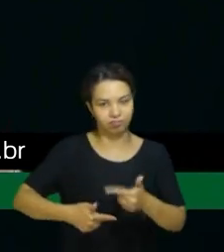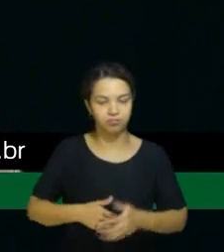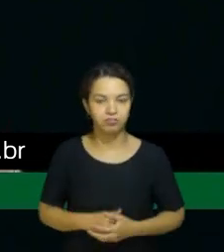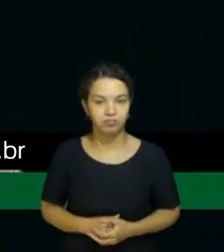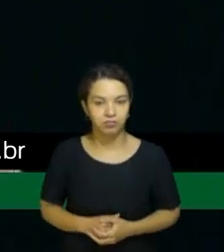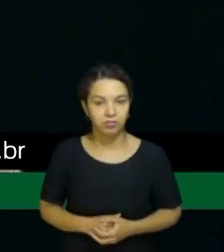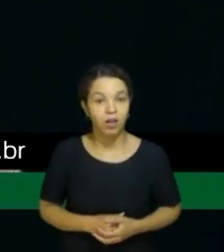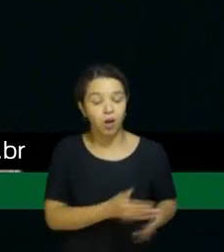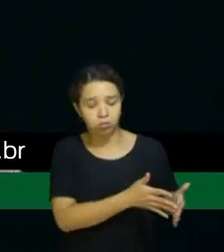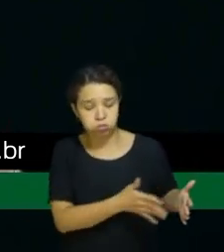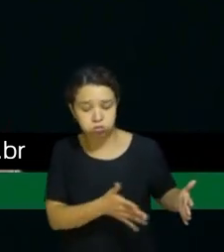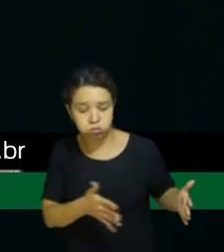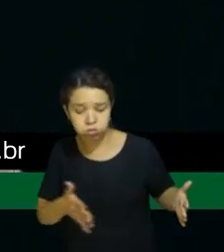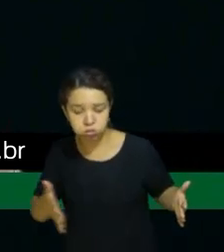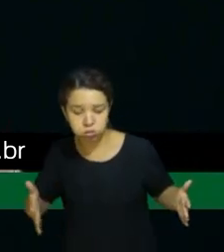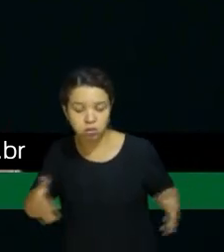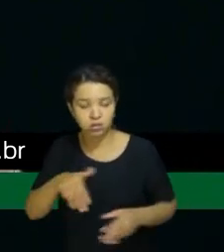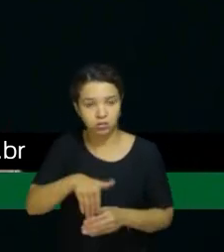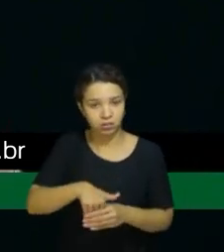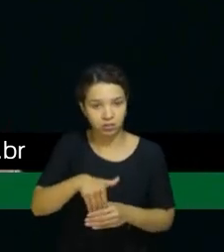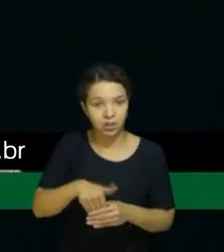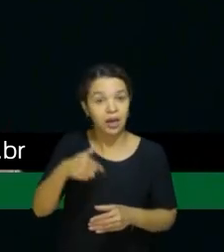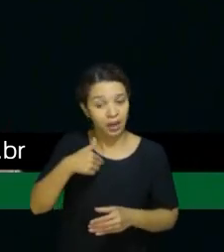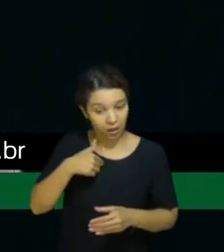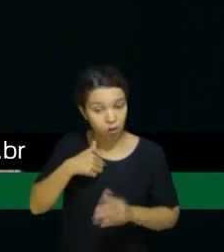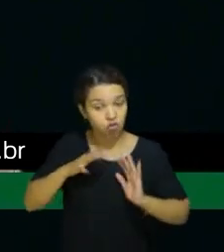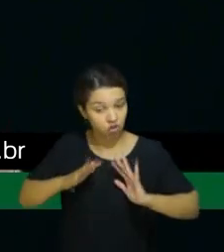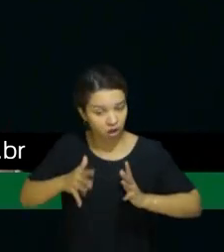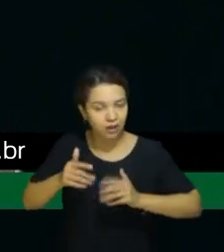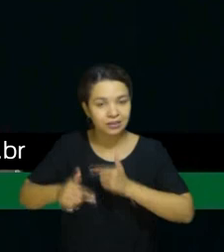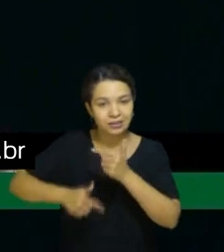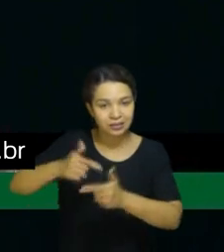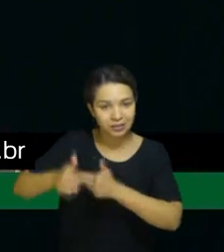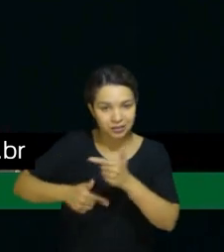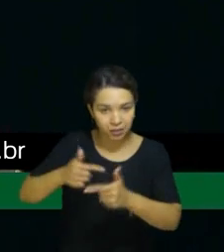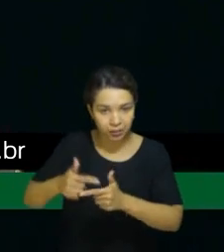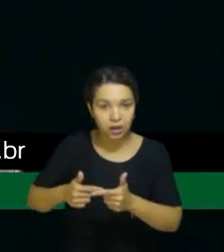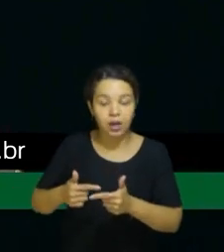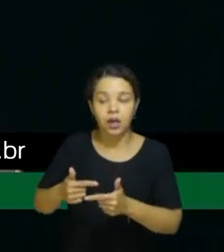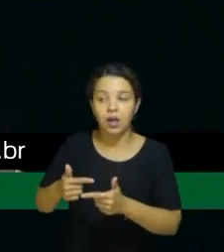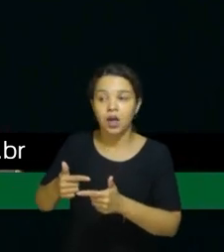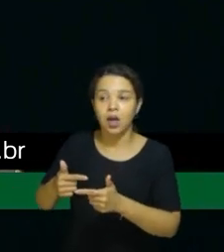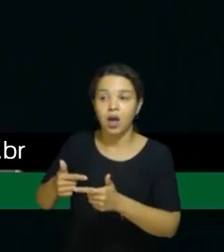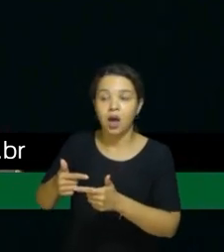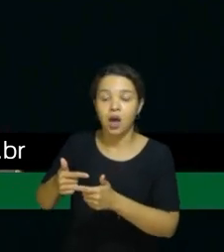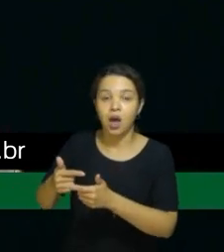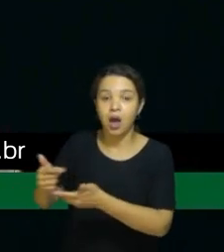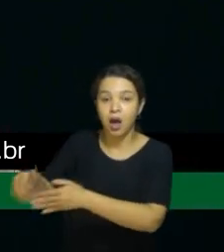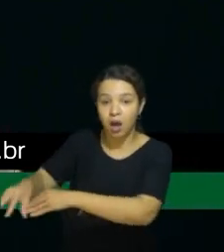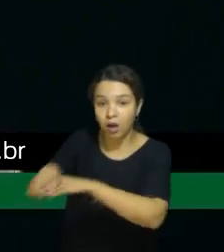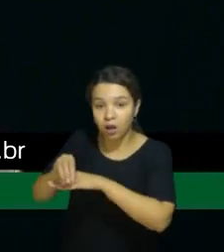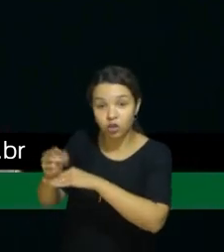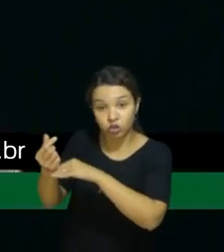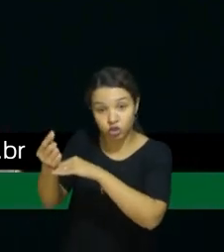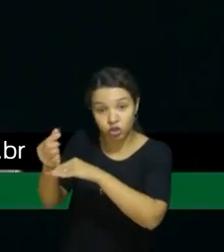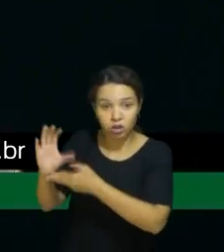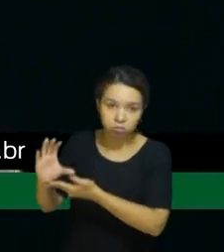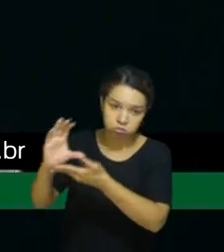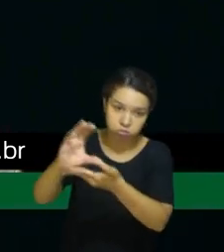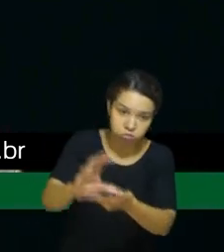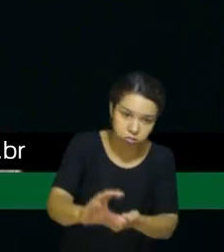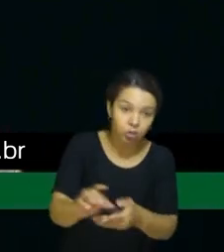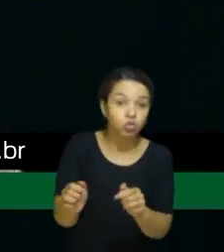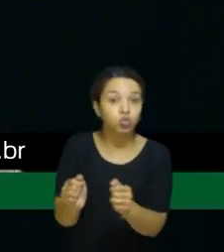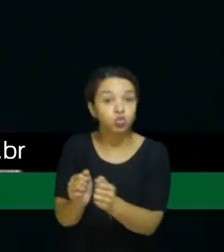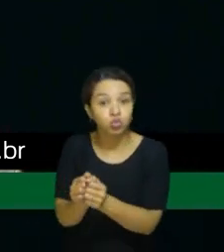mandato Eu já trabalhei na busca de investimentos junto com nossos colegas Deputado Emerson nosso coordenador da bancada do